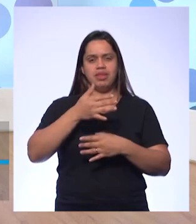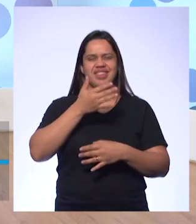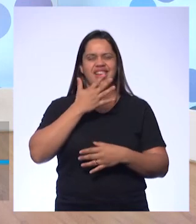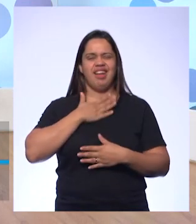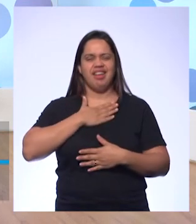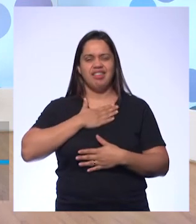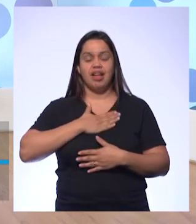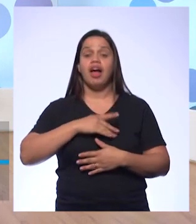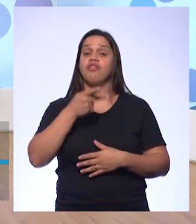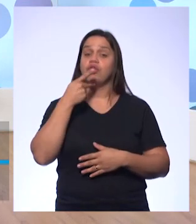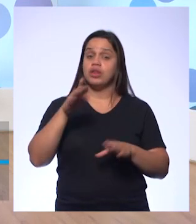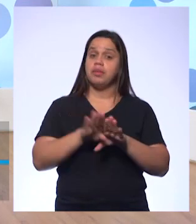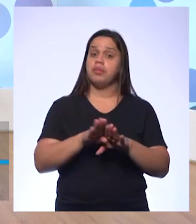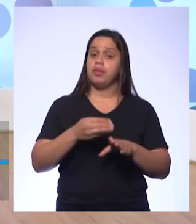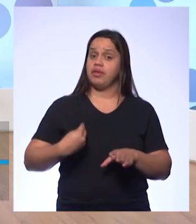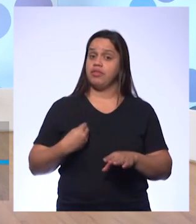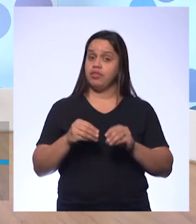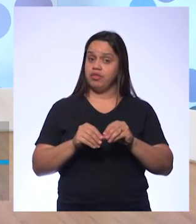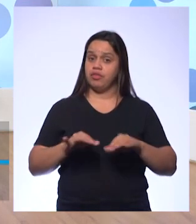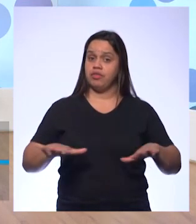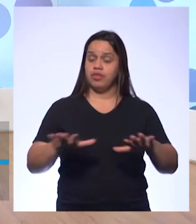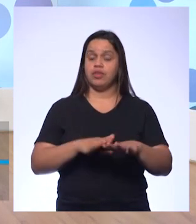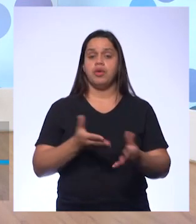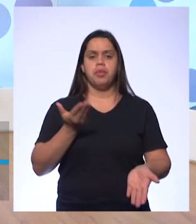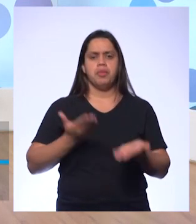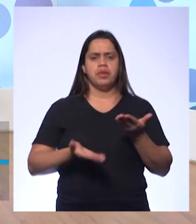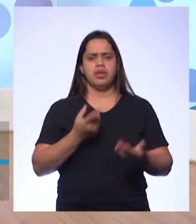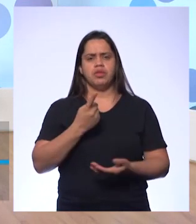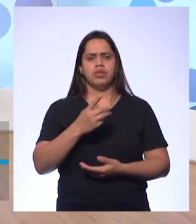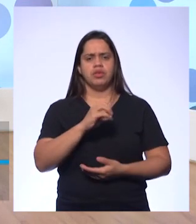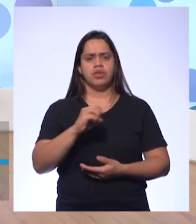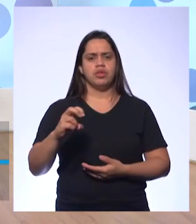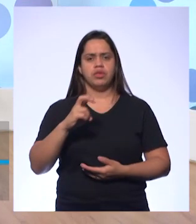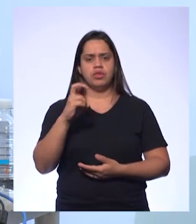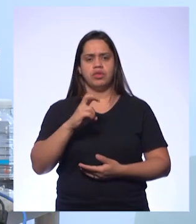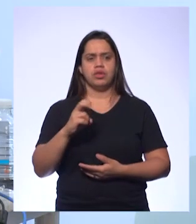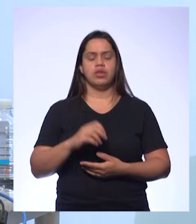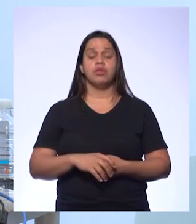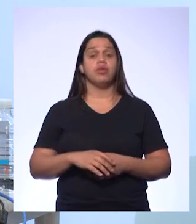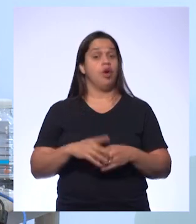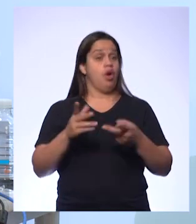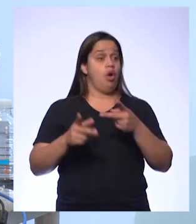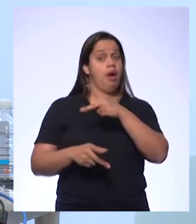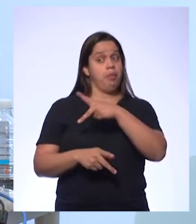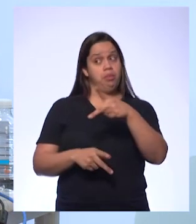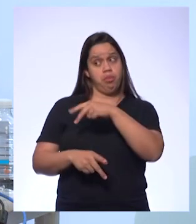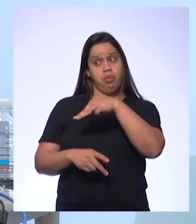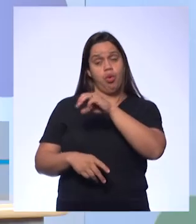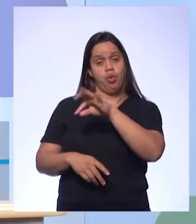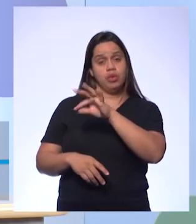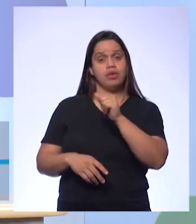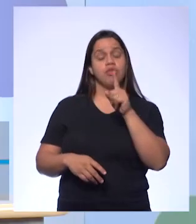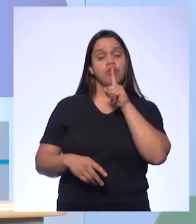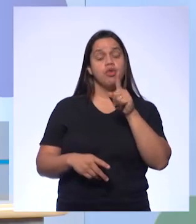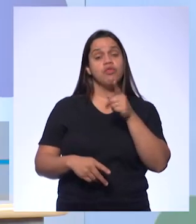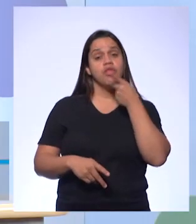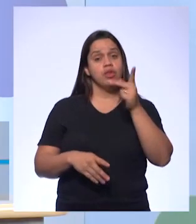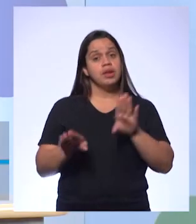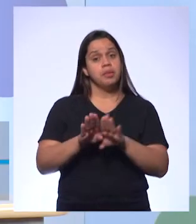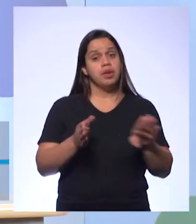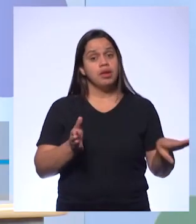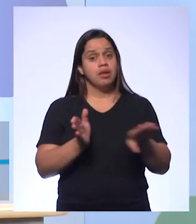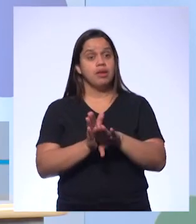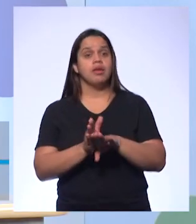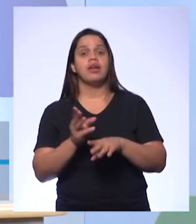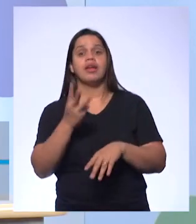que ela é terrestre, pesa 105 quilos. A Mônica até falou quanto que ela podia chegar, hein? Sim, e assim, eles estão 300 falando... gramas.